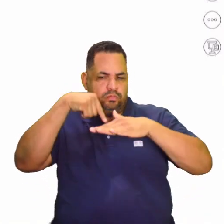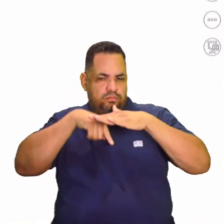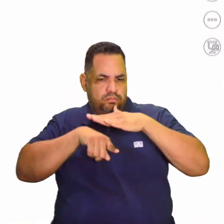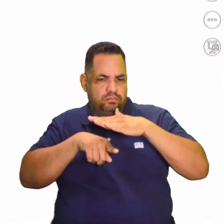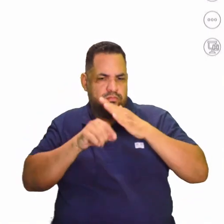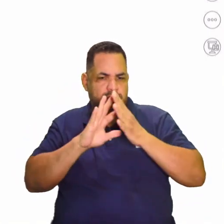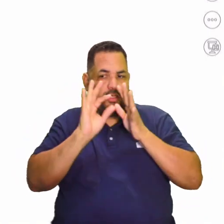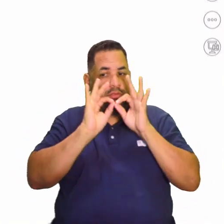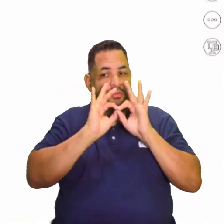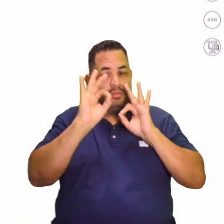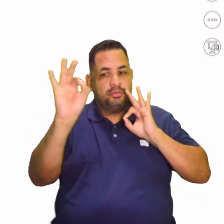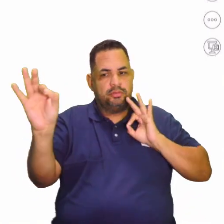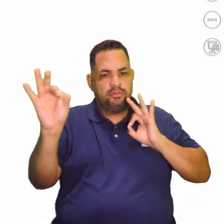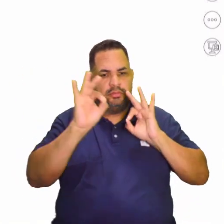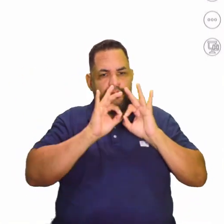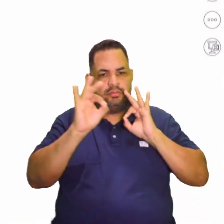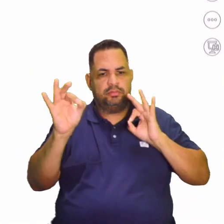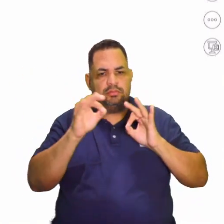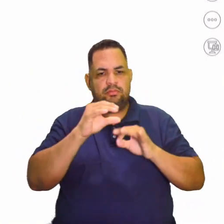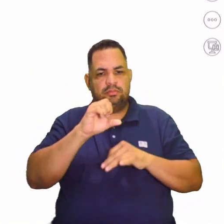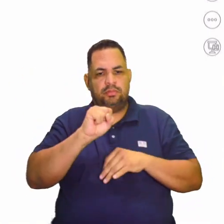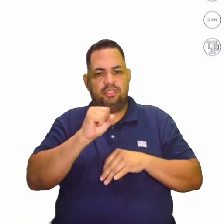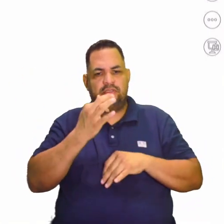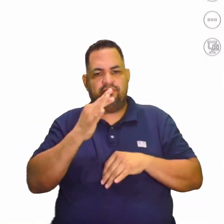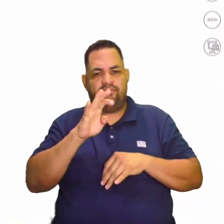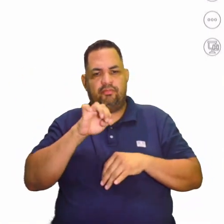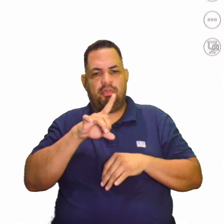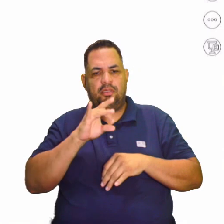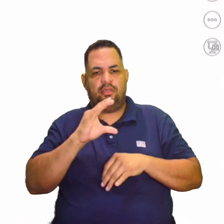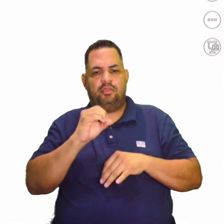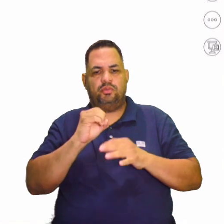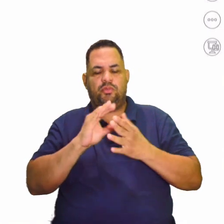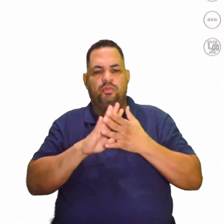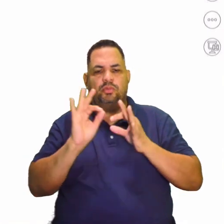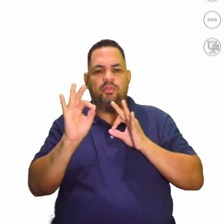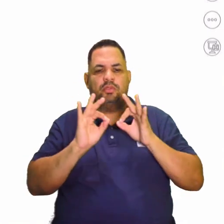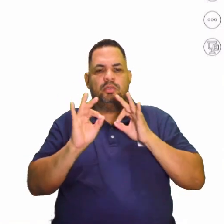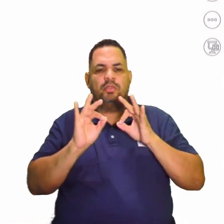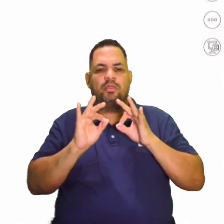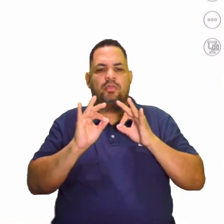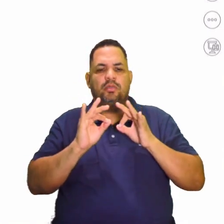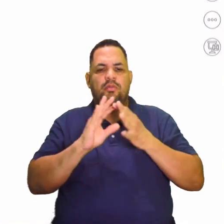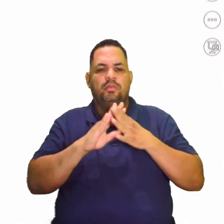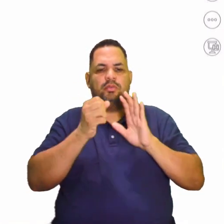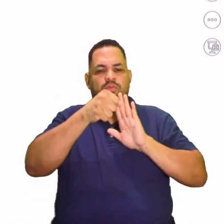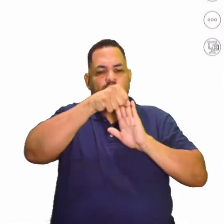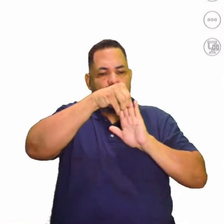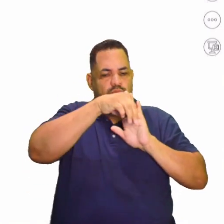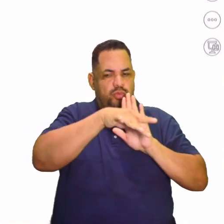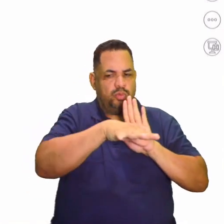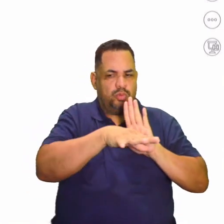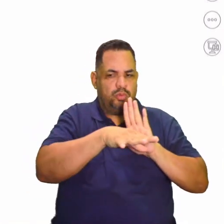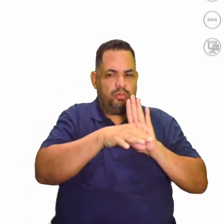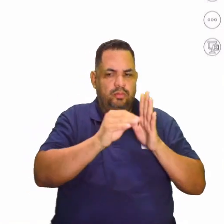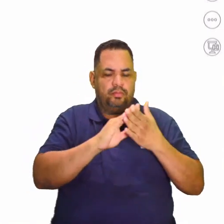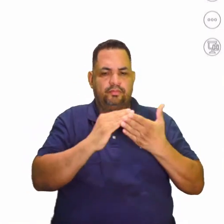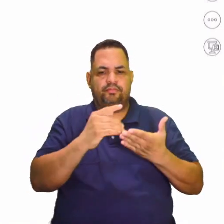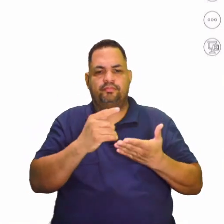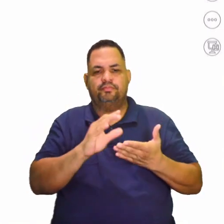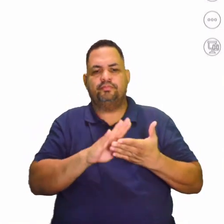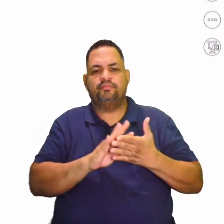de distância, espumato, que é a sombra, né? A forma